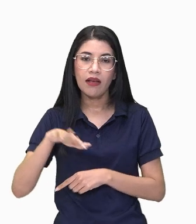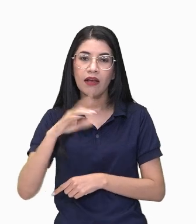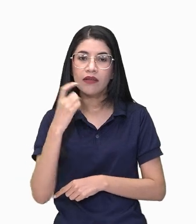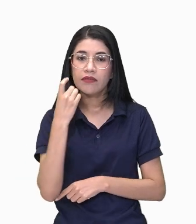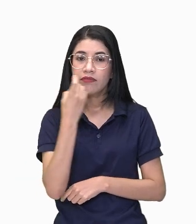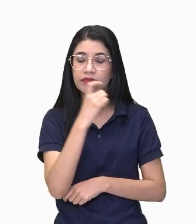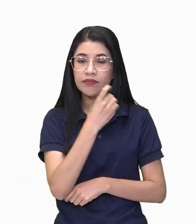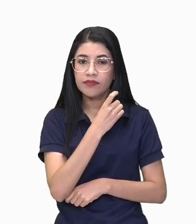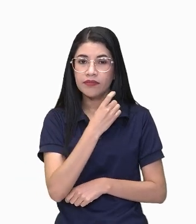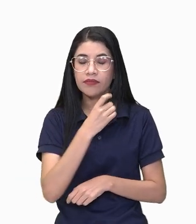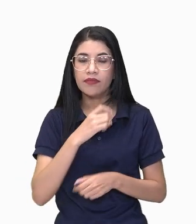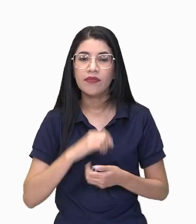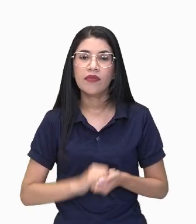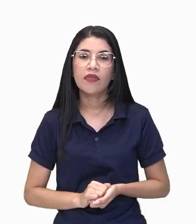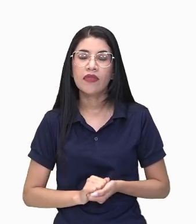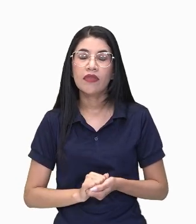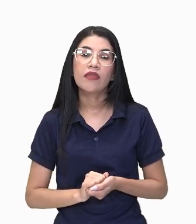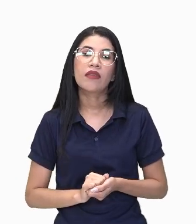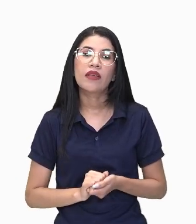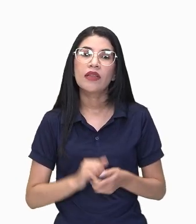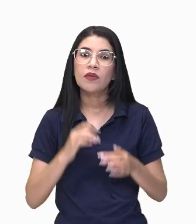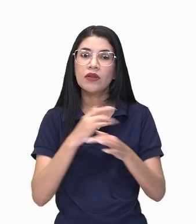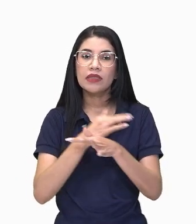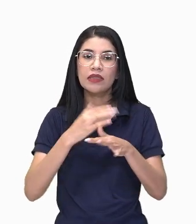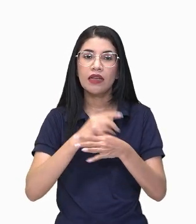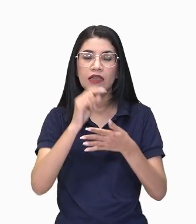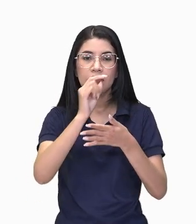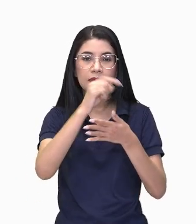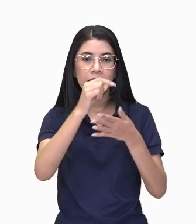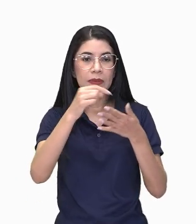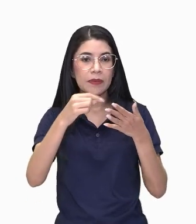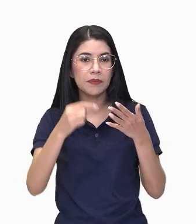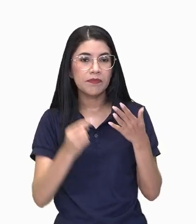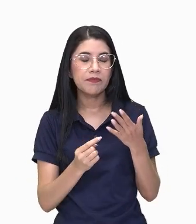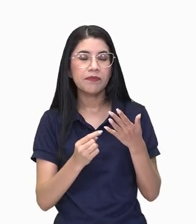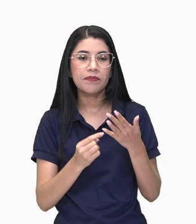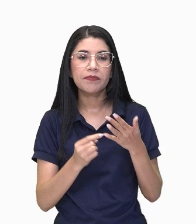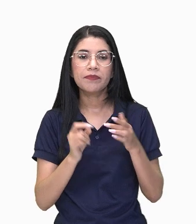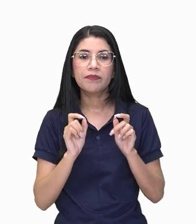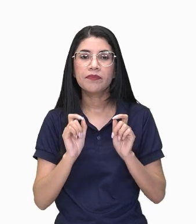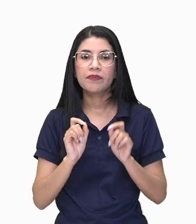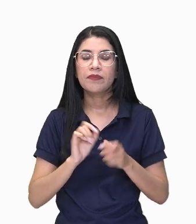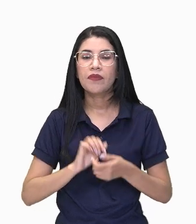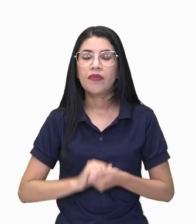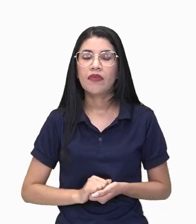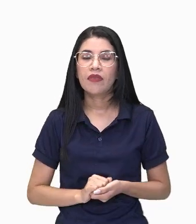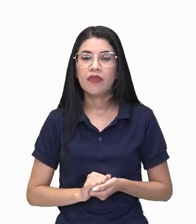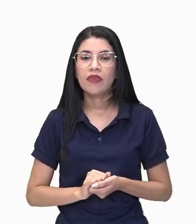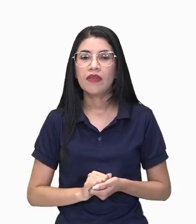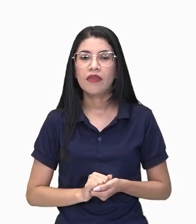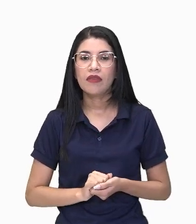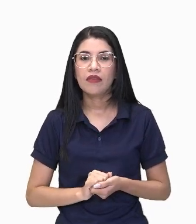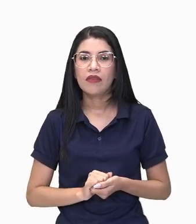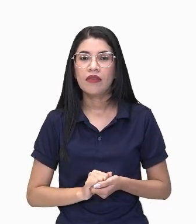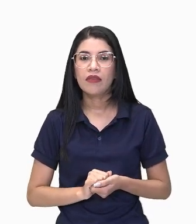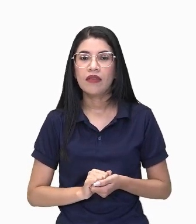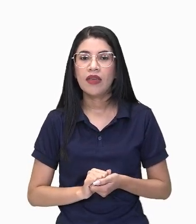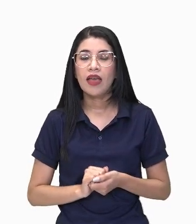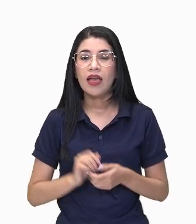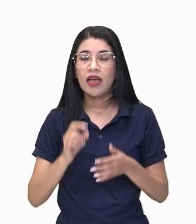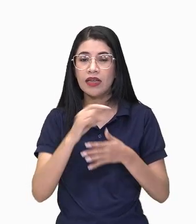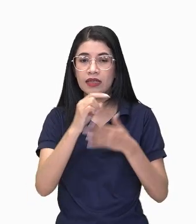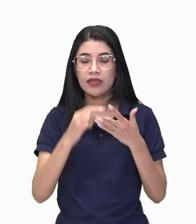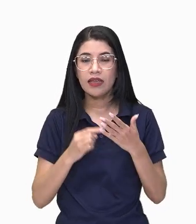Porque, então, são essas cidades, Florença, Veneza, Gênova e Roma, são cidades do comércio,